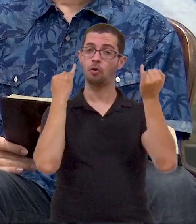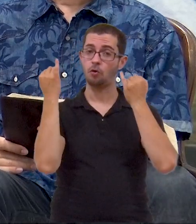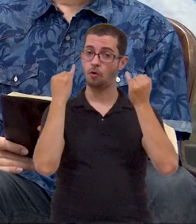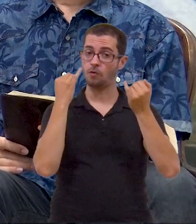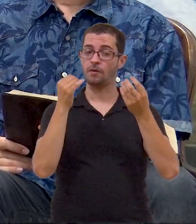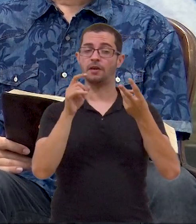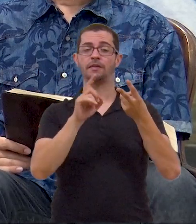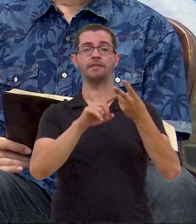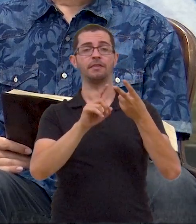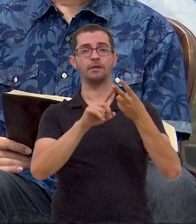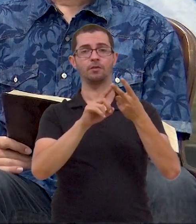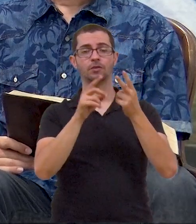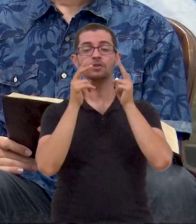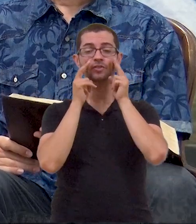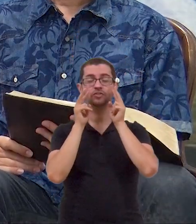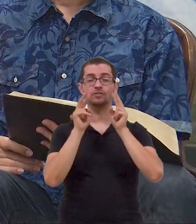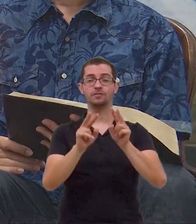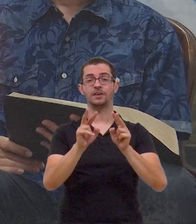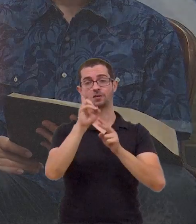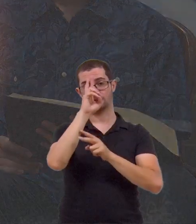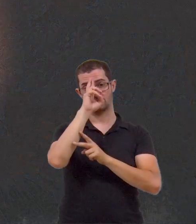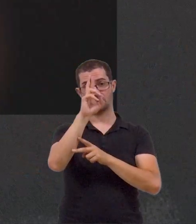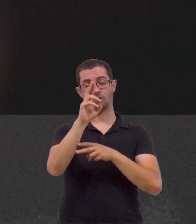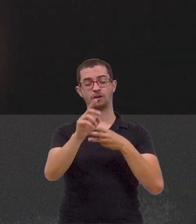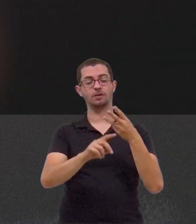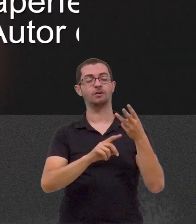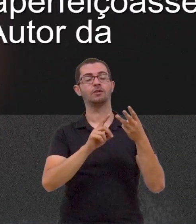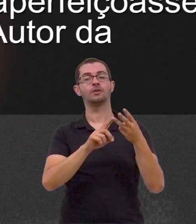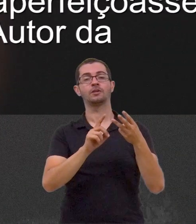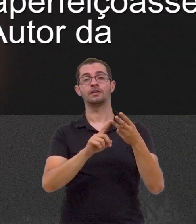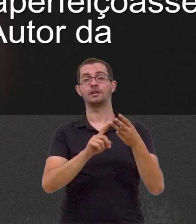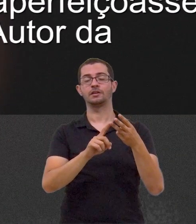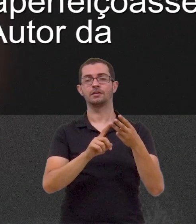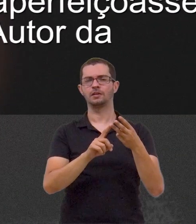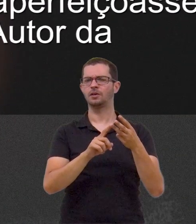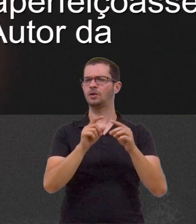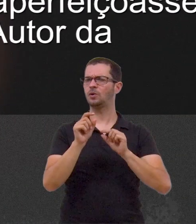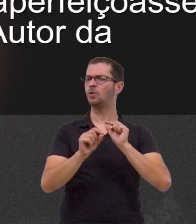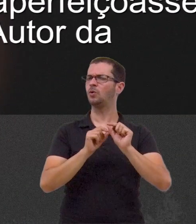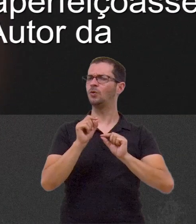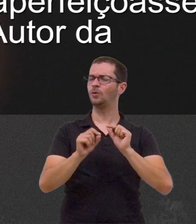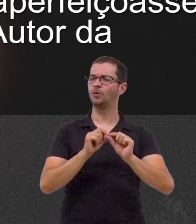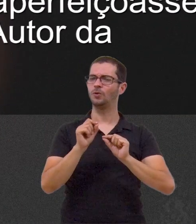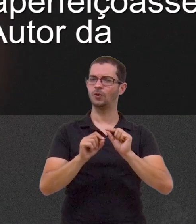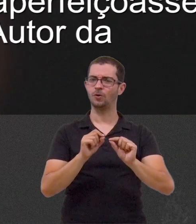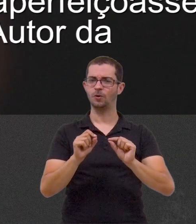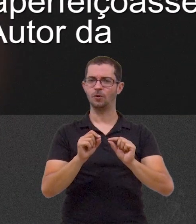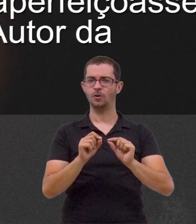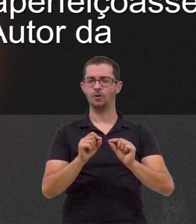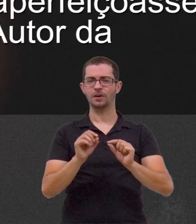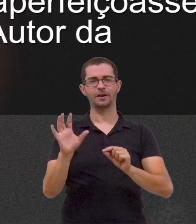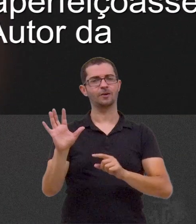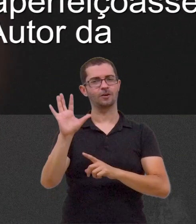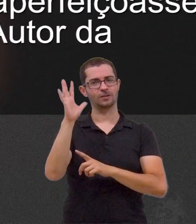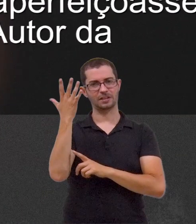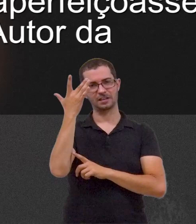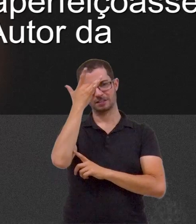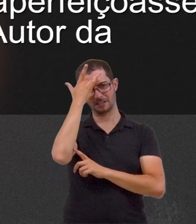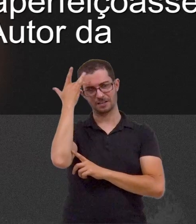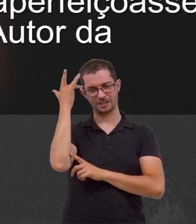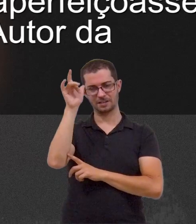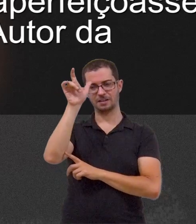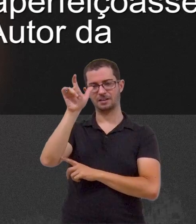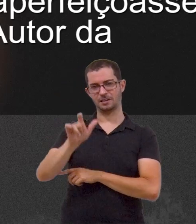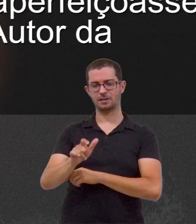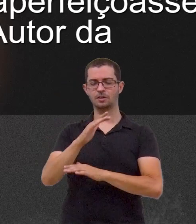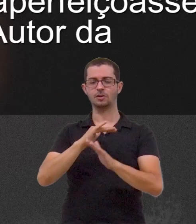agora vamos ver o que esse texto vai nos dizer. Porque convinha que aquele, por cuja causa e por quem todas